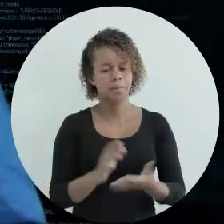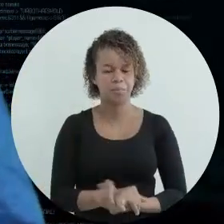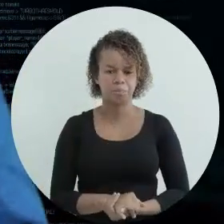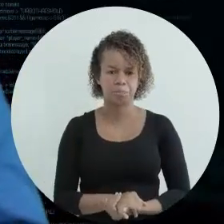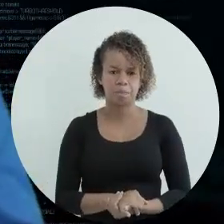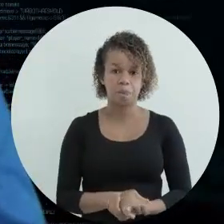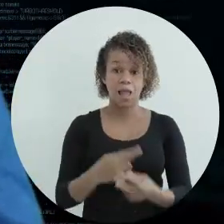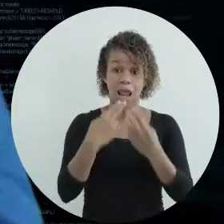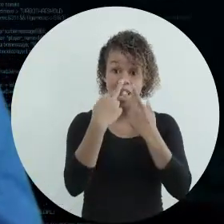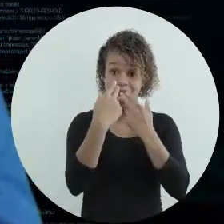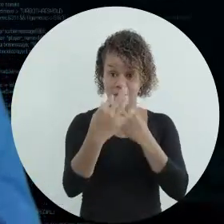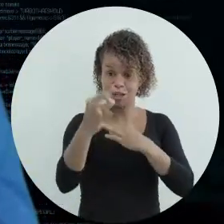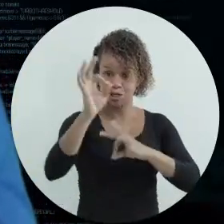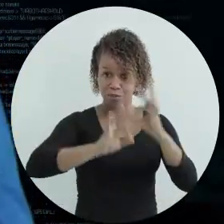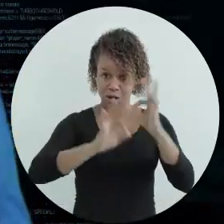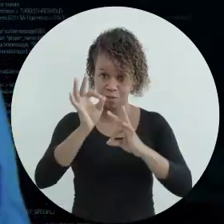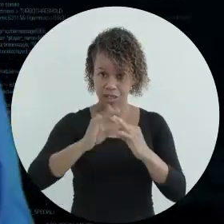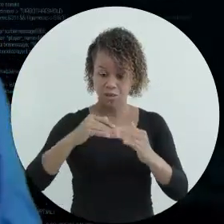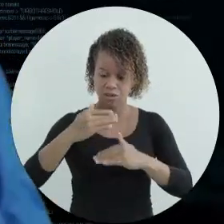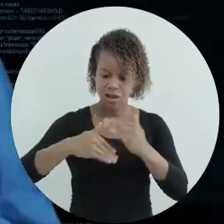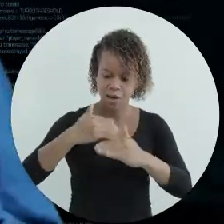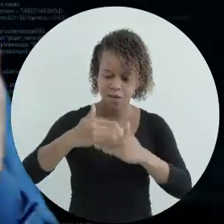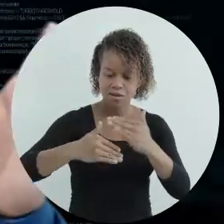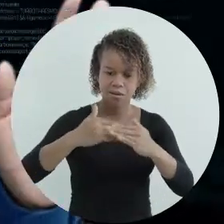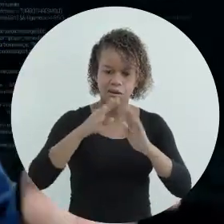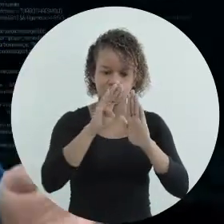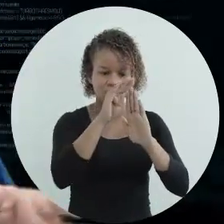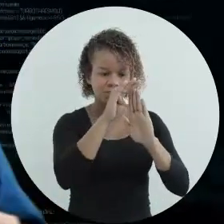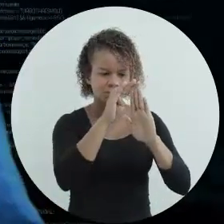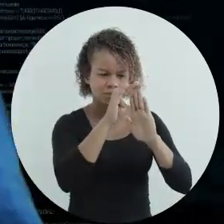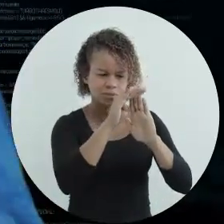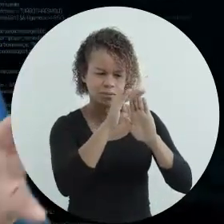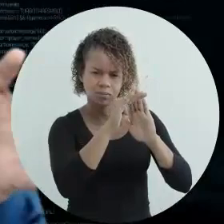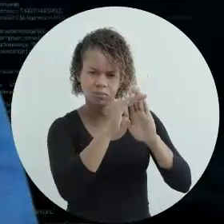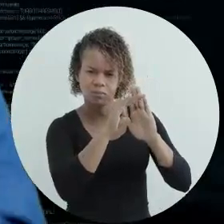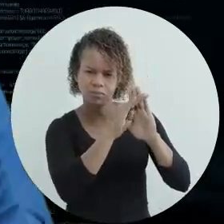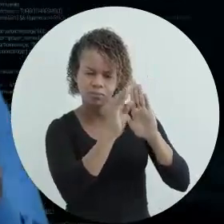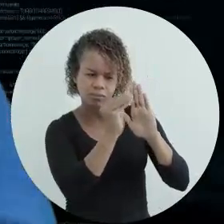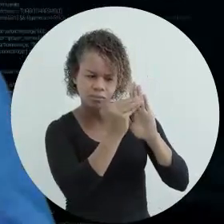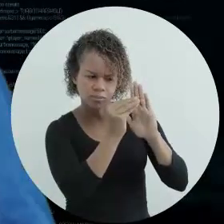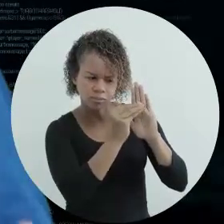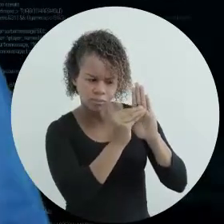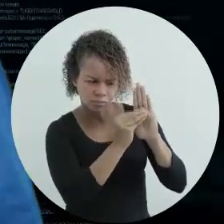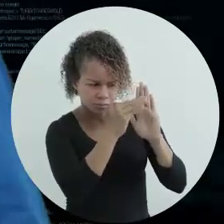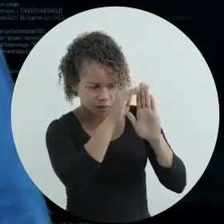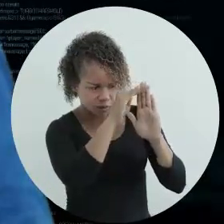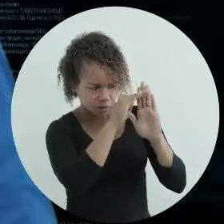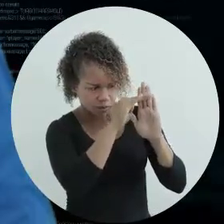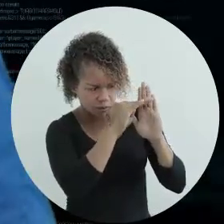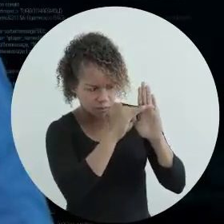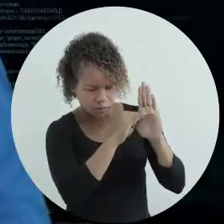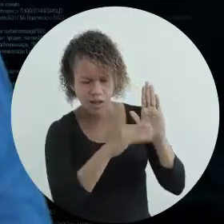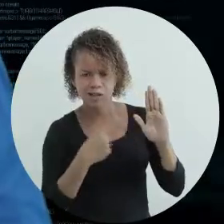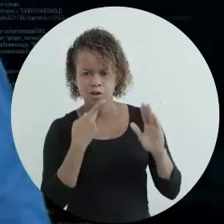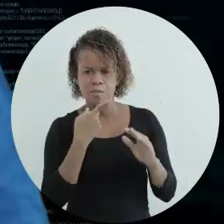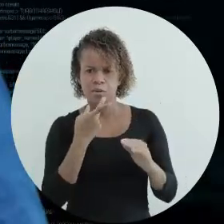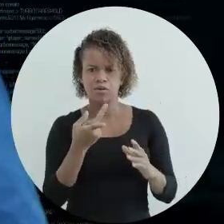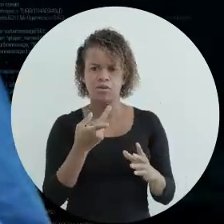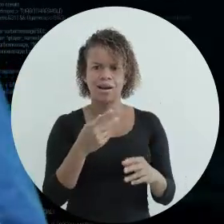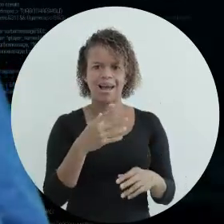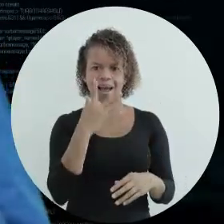programação é uma sequência de ordens. Então, se a gente diz que é uma sequência, então a gente não pode entregar formas